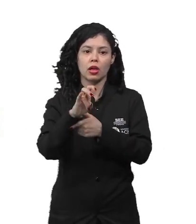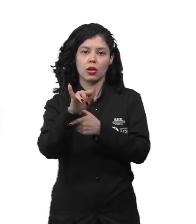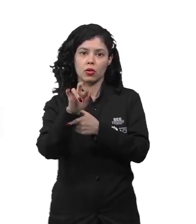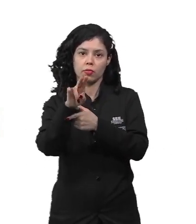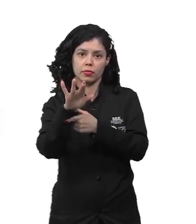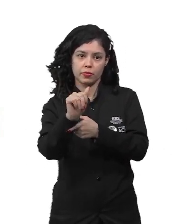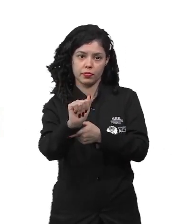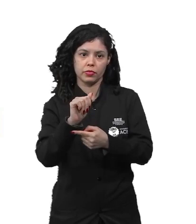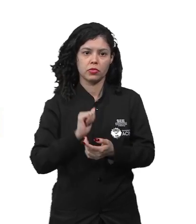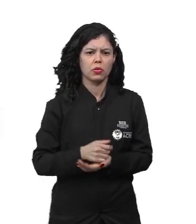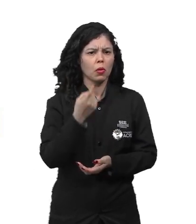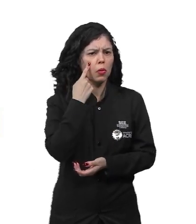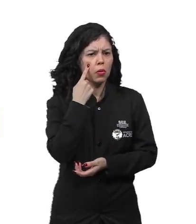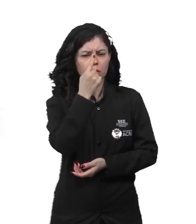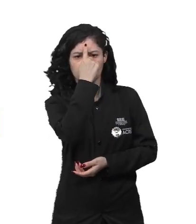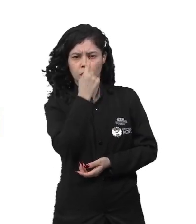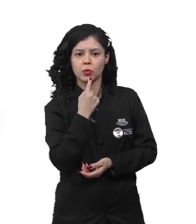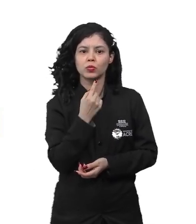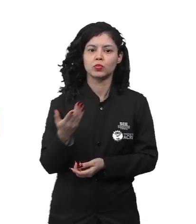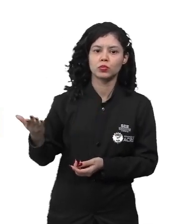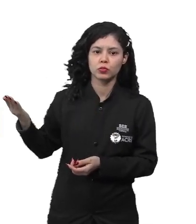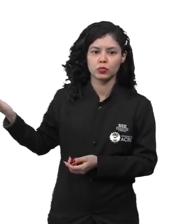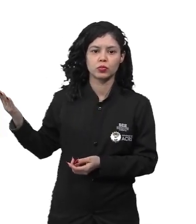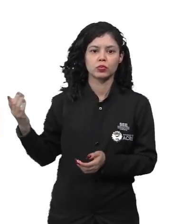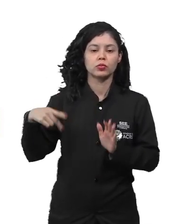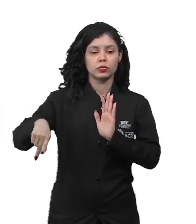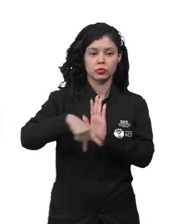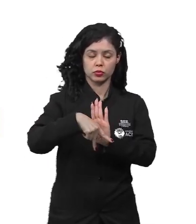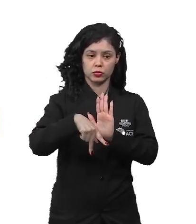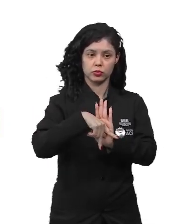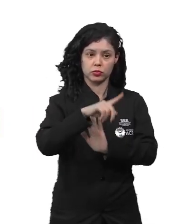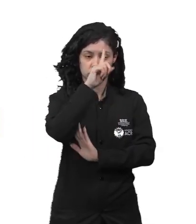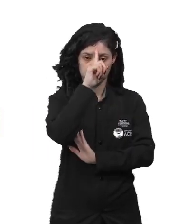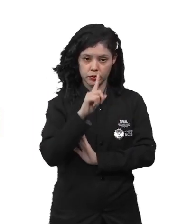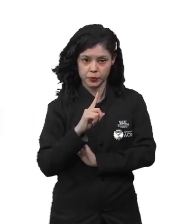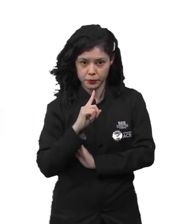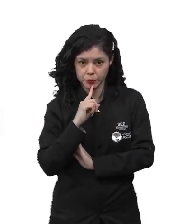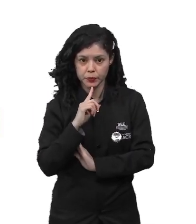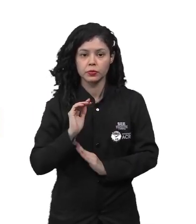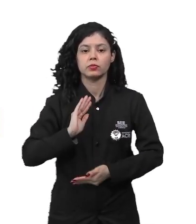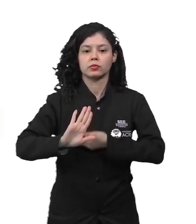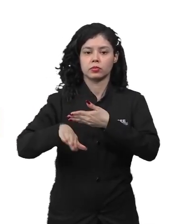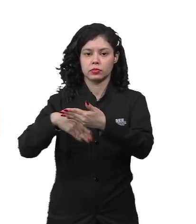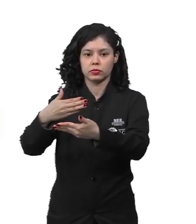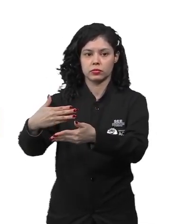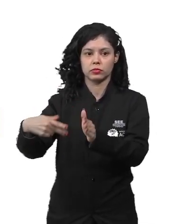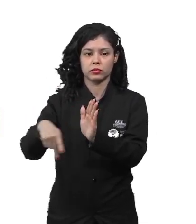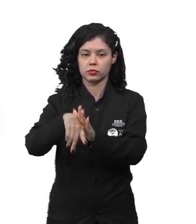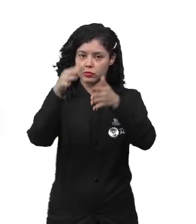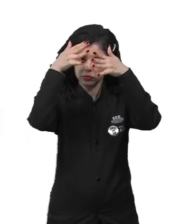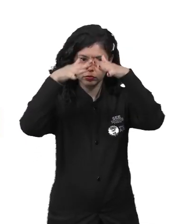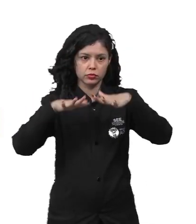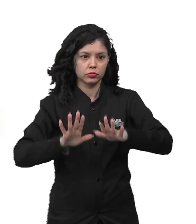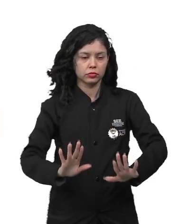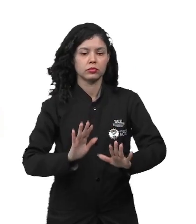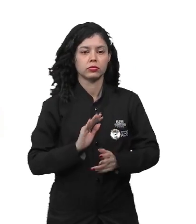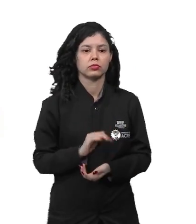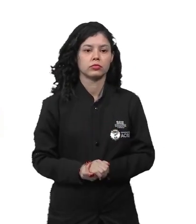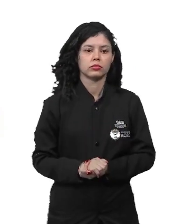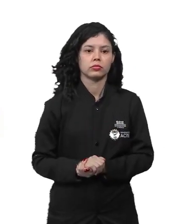anaeróbicas, pessoal. Olha só essa imagem. É aqui dentro que acontece um processo, e é um processo natural,